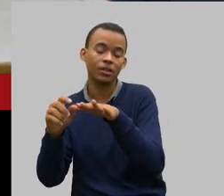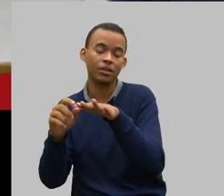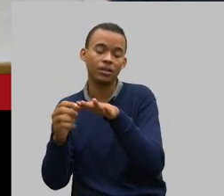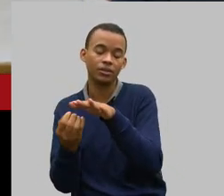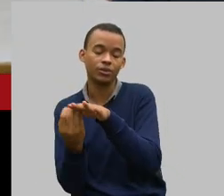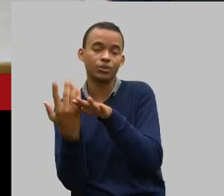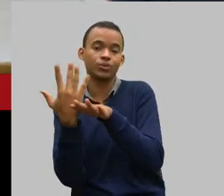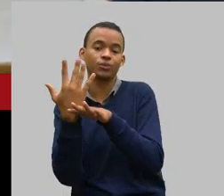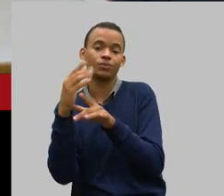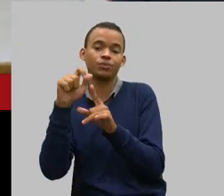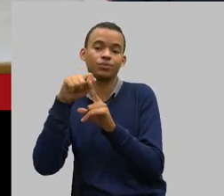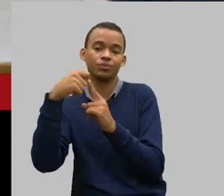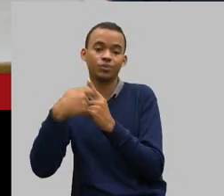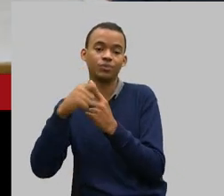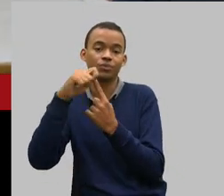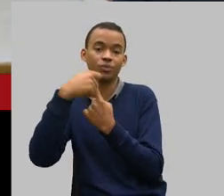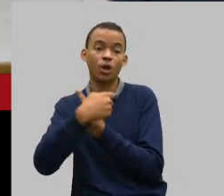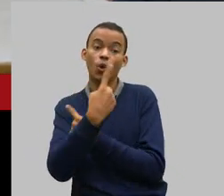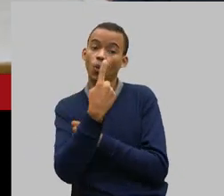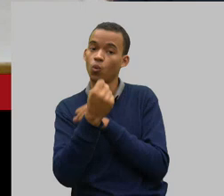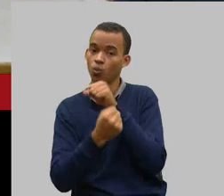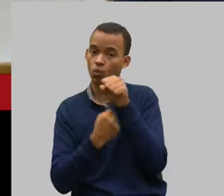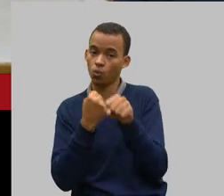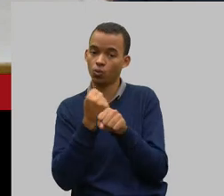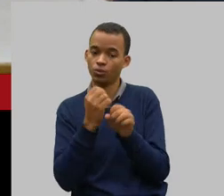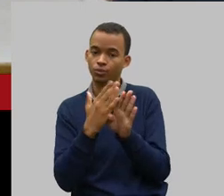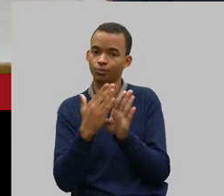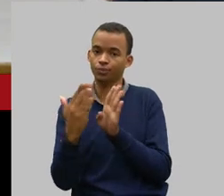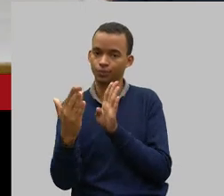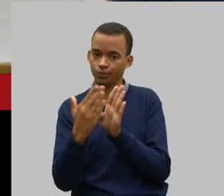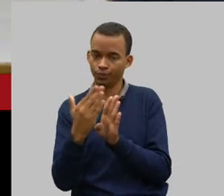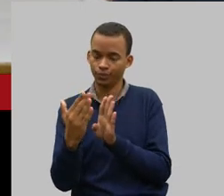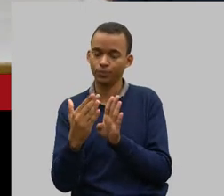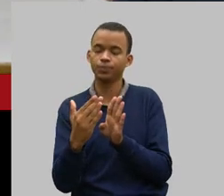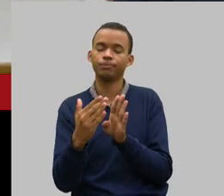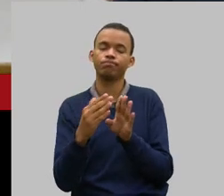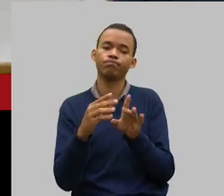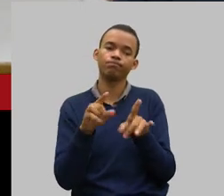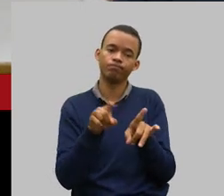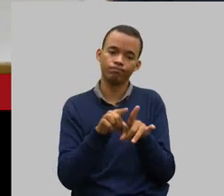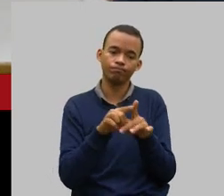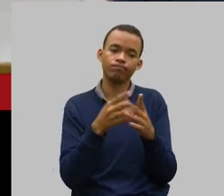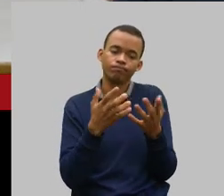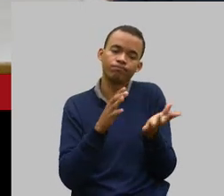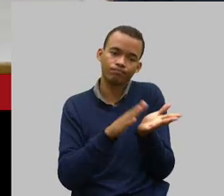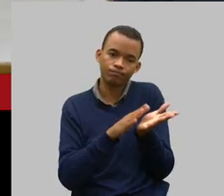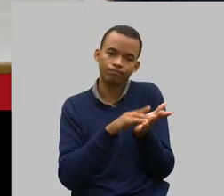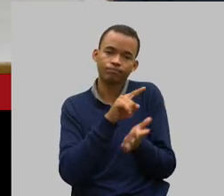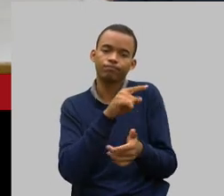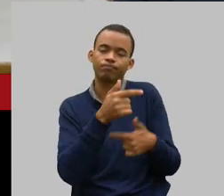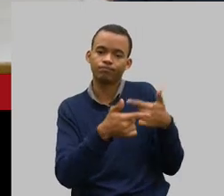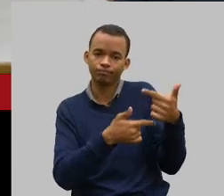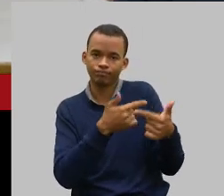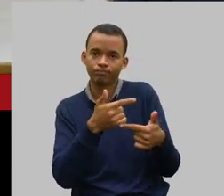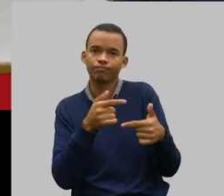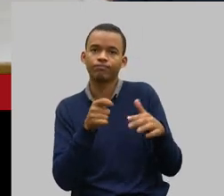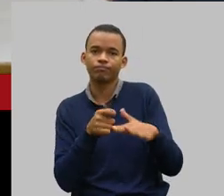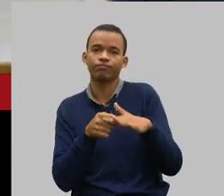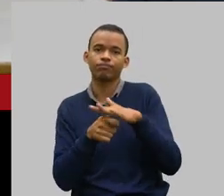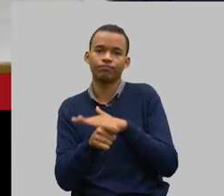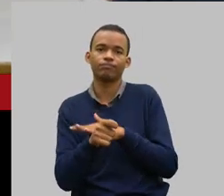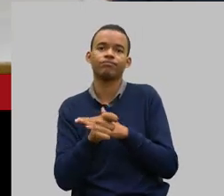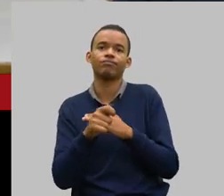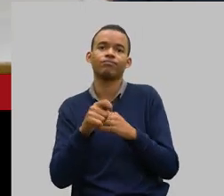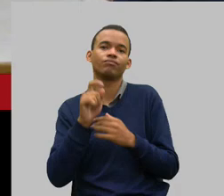parabenizar o bom trabalho aí que vocês estão fazendo inclusive a questão do investe Minas um